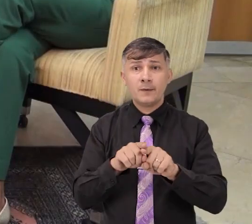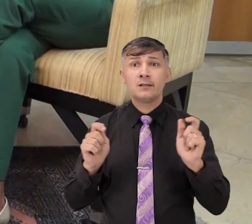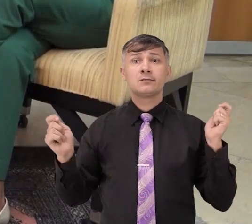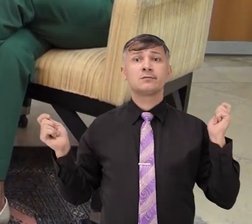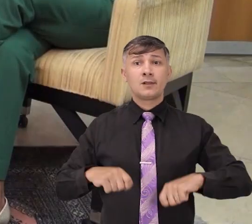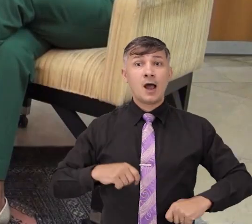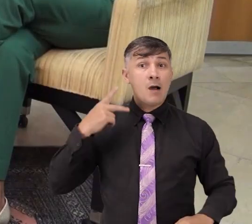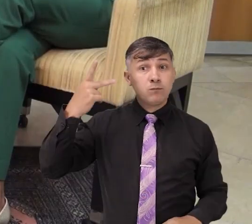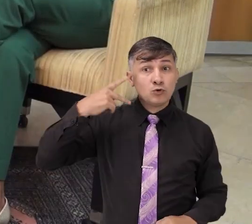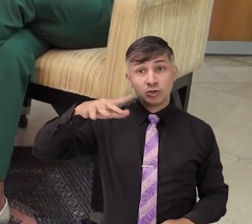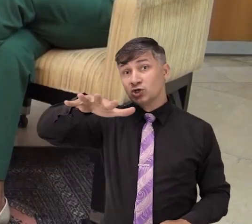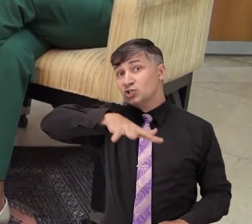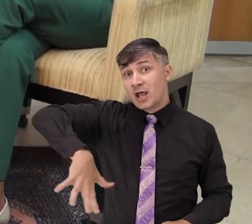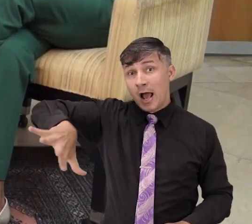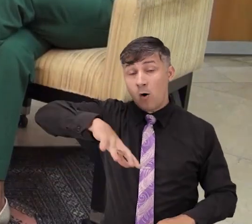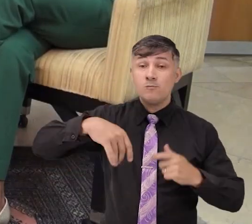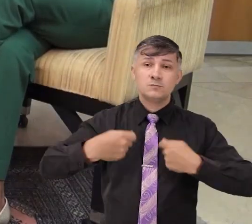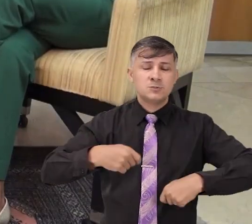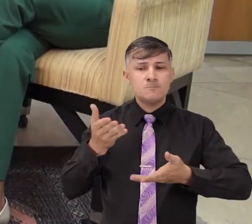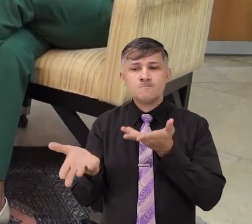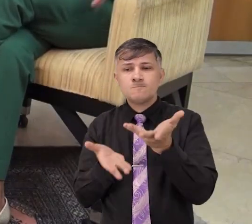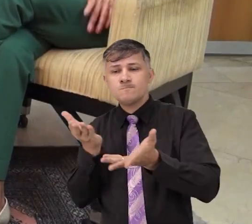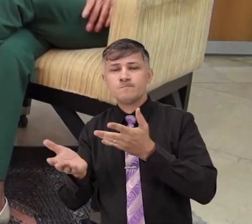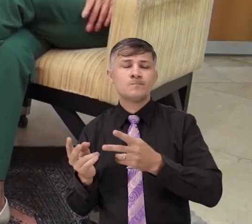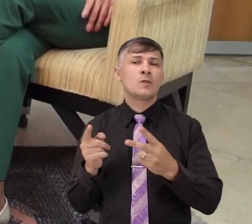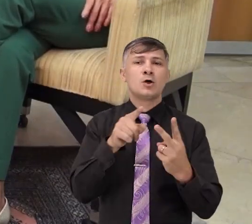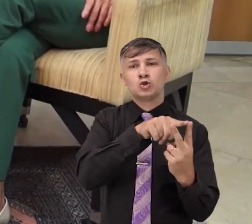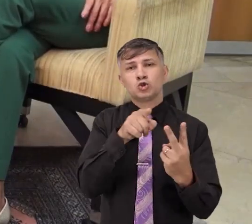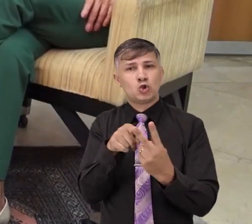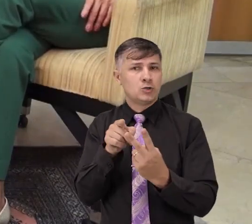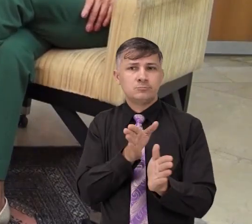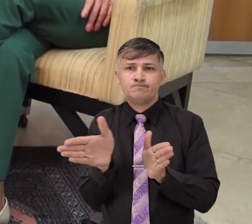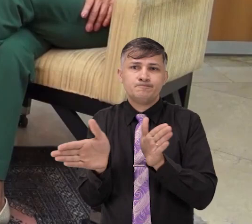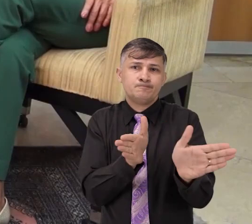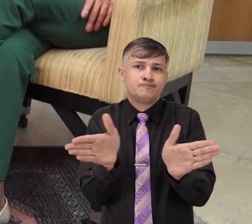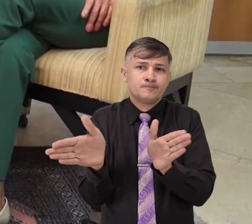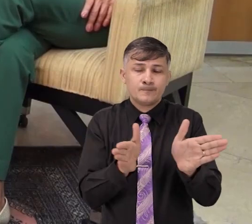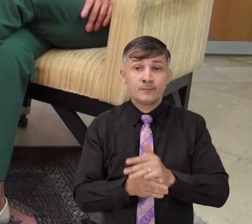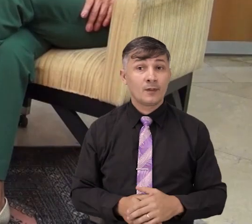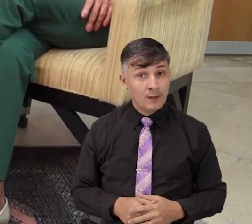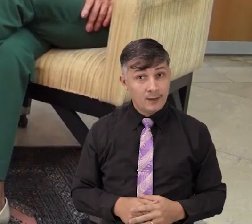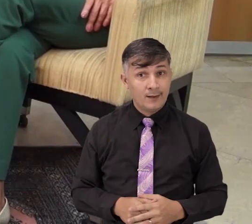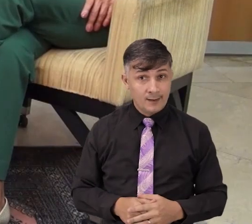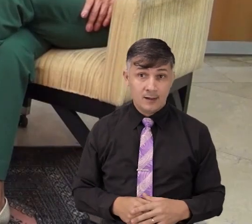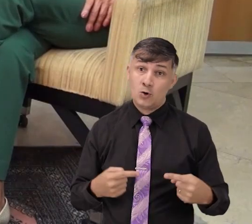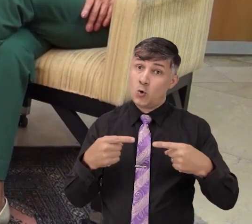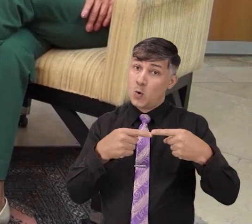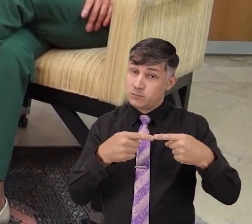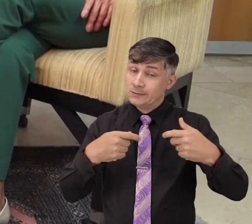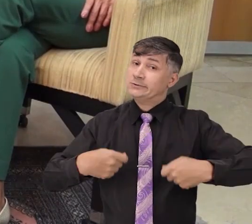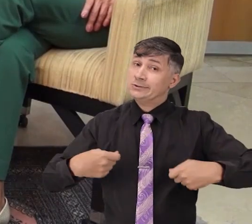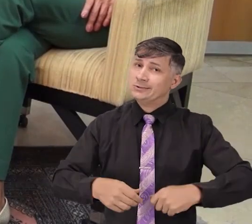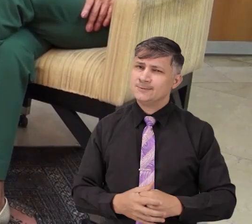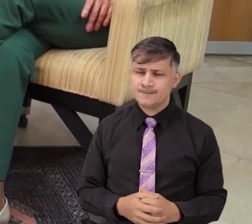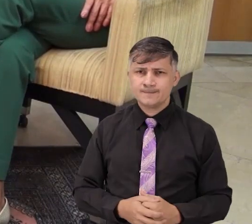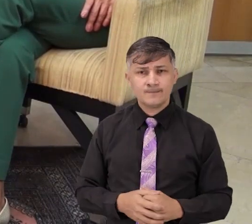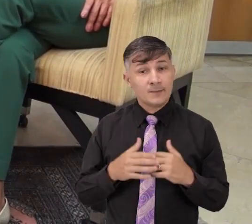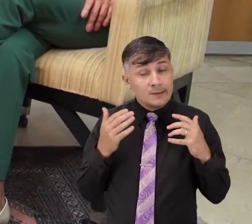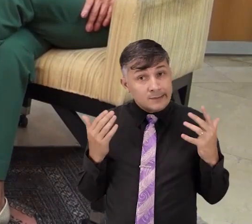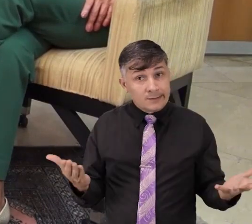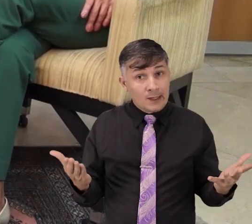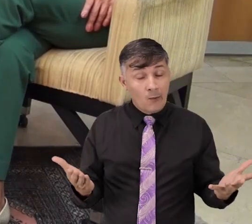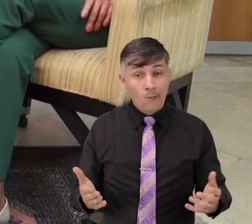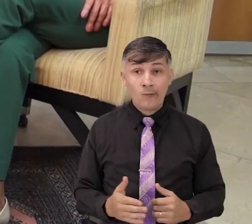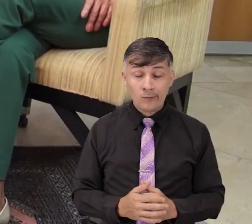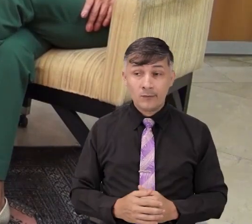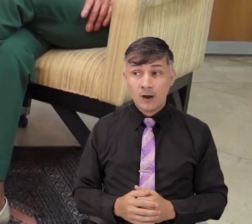Uhum. É o varejo, o atacado e o varejo. Com certeza. Então, a seccional, ela se preocupa com isso, mas eu